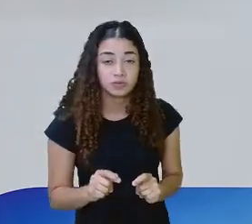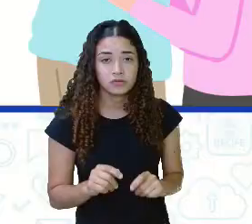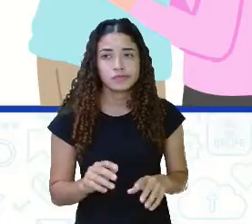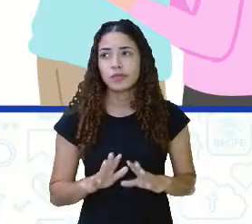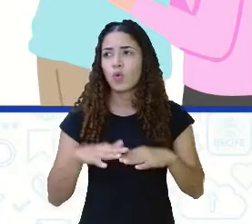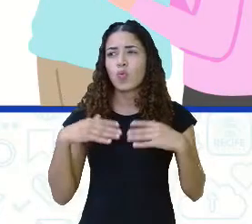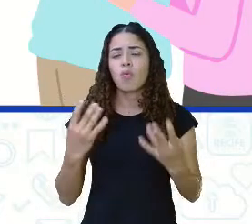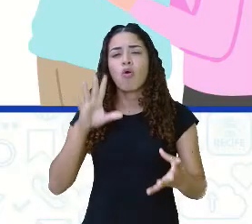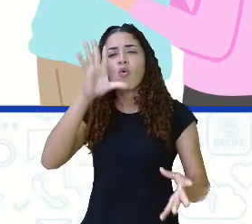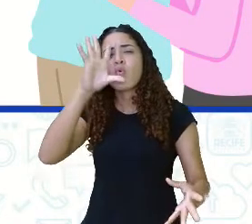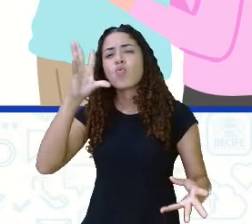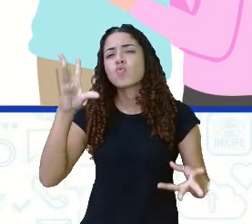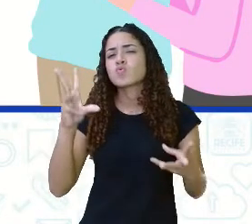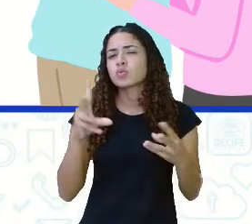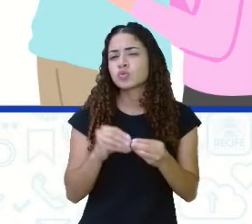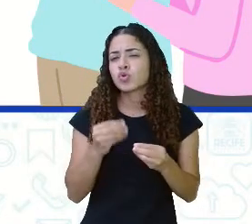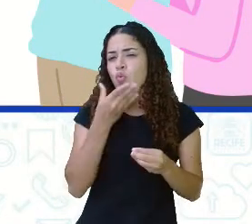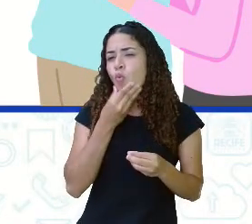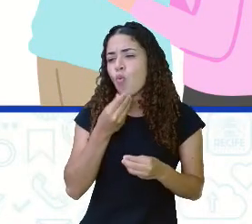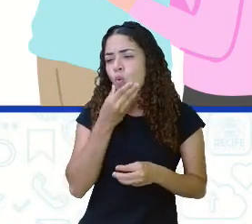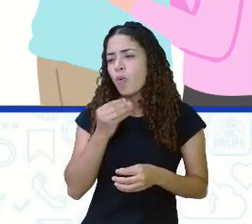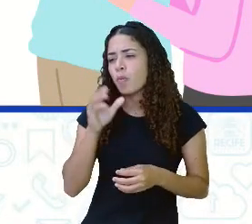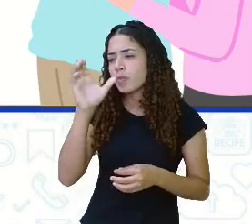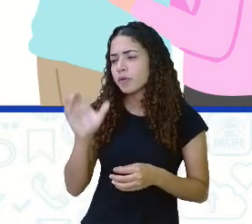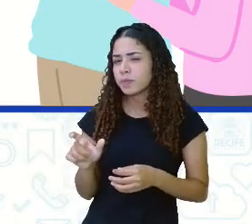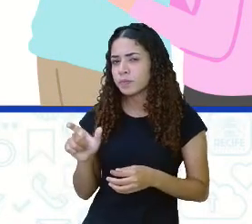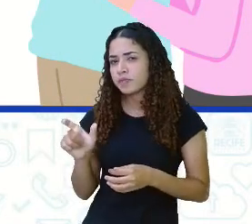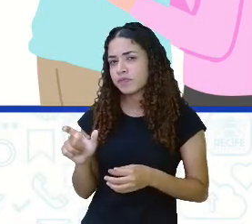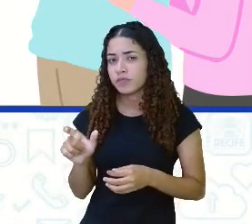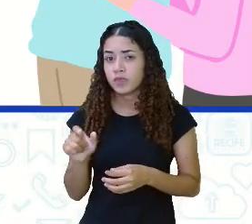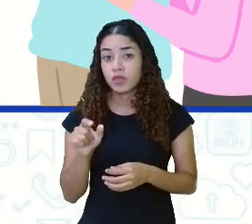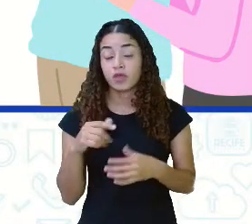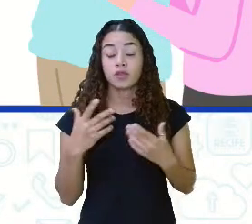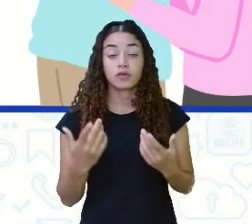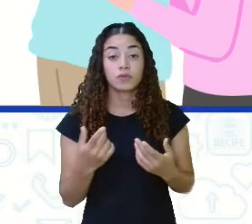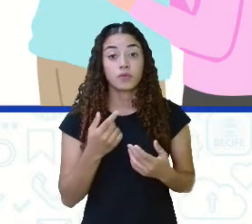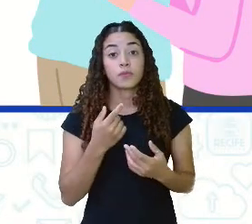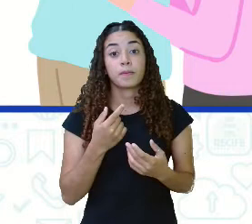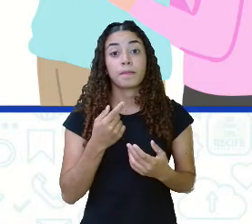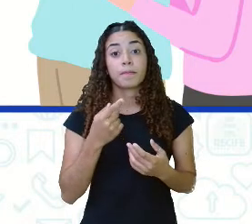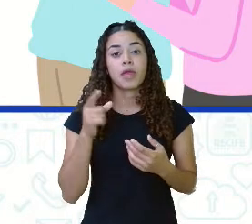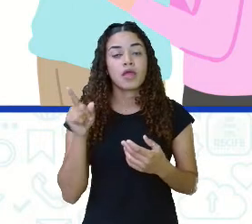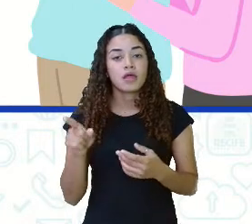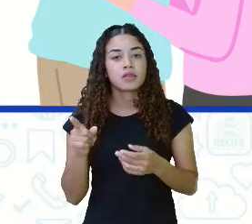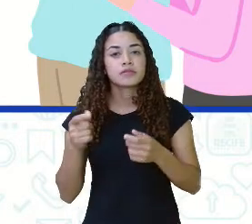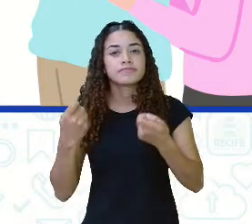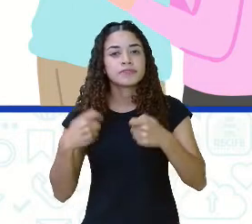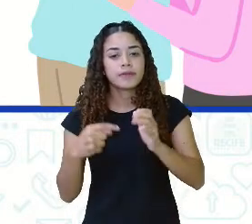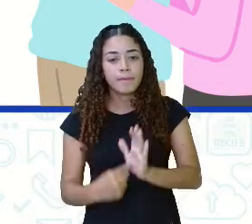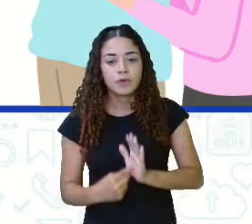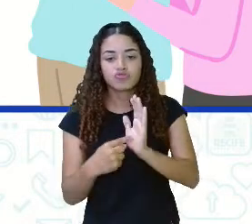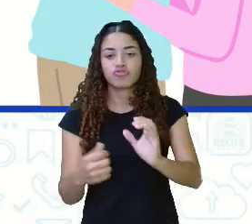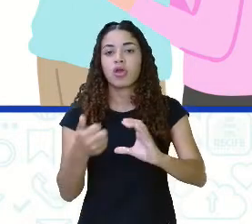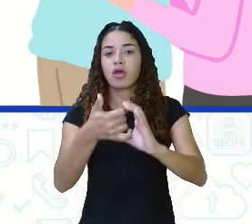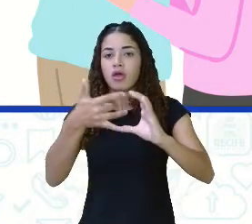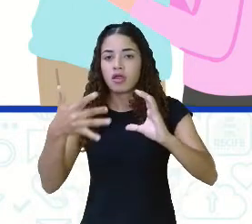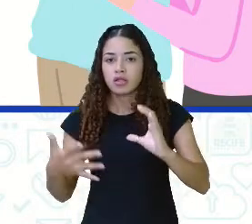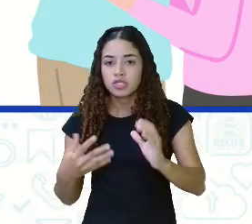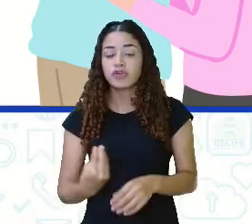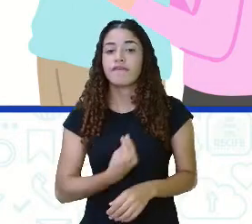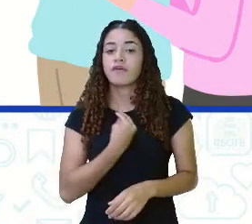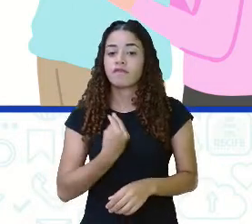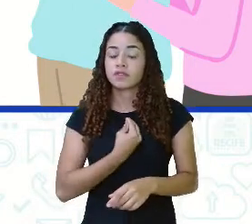as conclusões de Darwin? Então, veja, os indivíduos, eles apresentariam características para sobrevivência